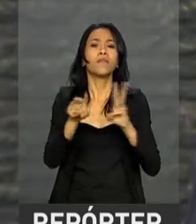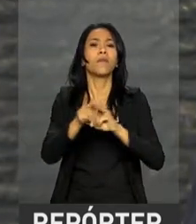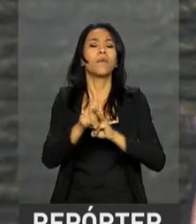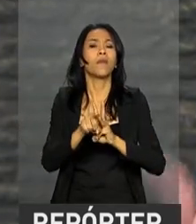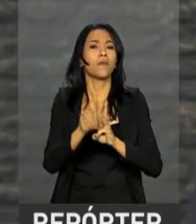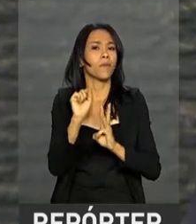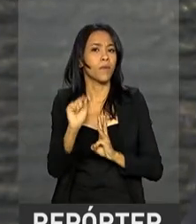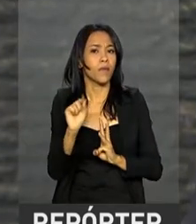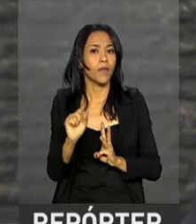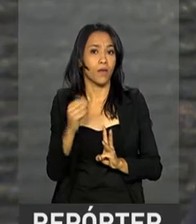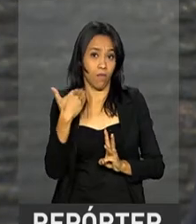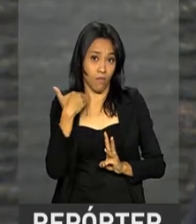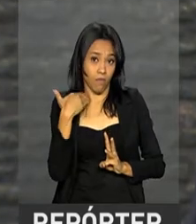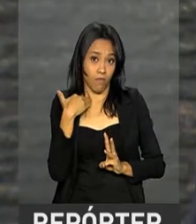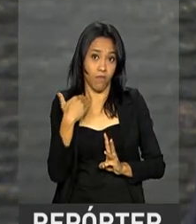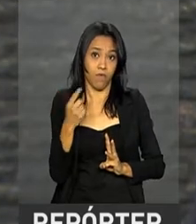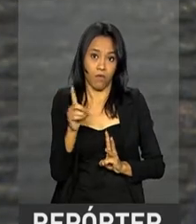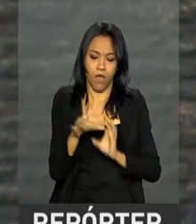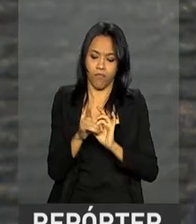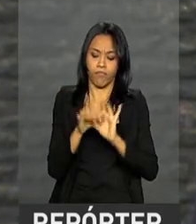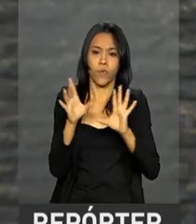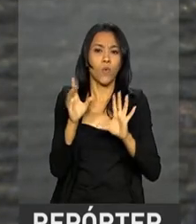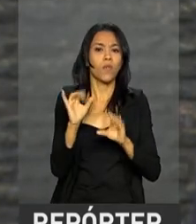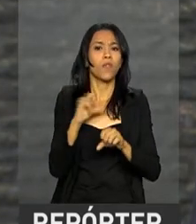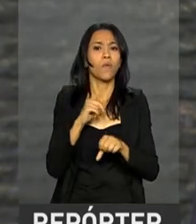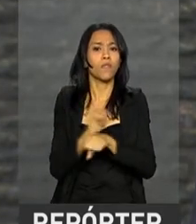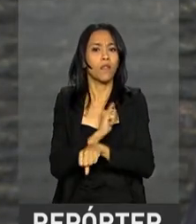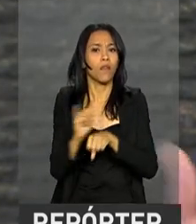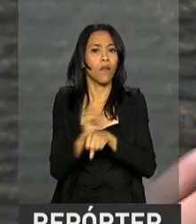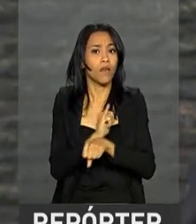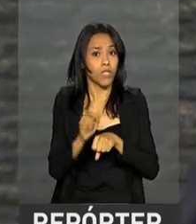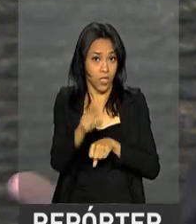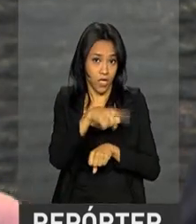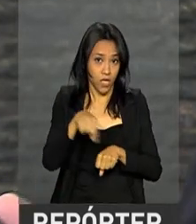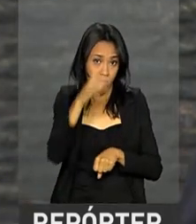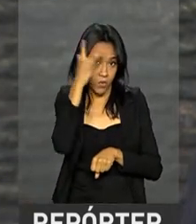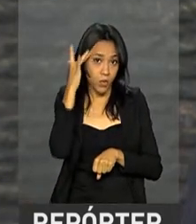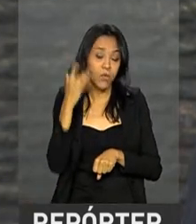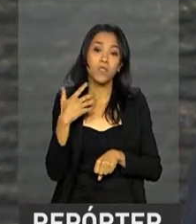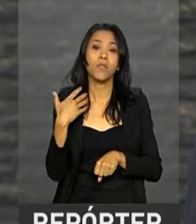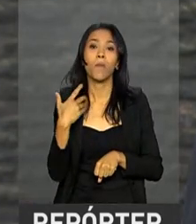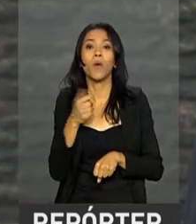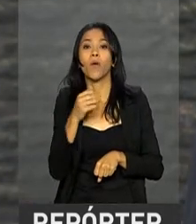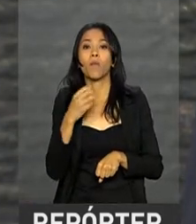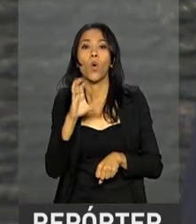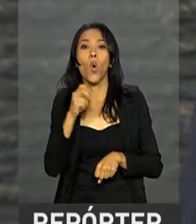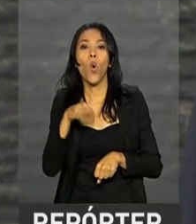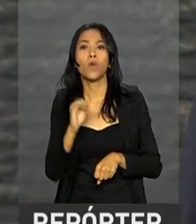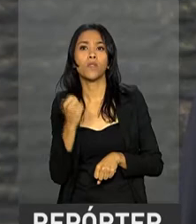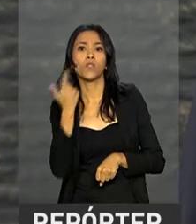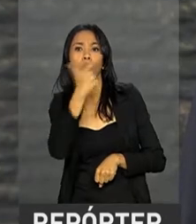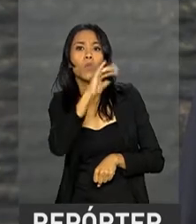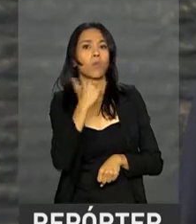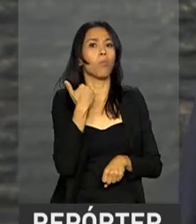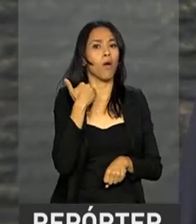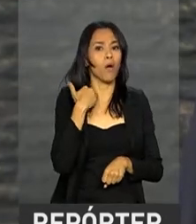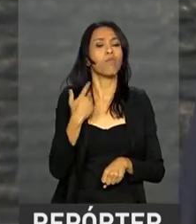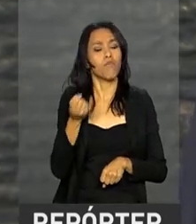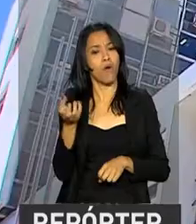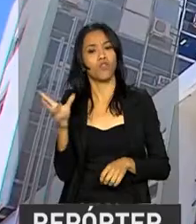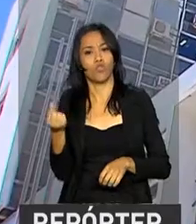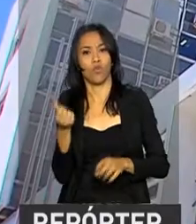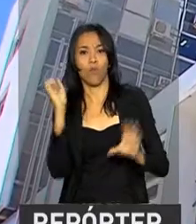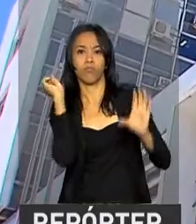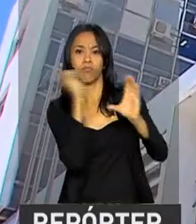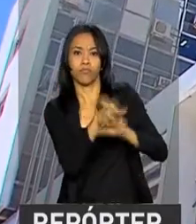é o banco está disponibilizando uma ferramenta onde eles poderão indicar conta corrente em outros bancos para receber esses créditos